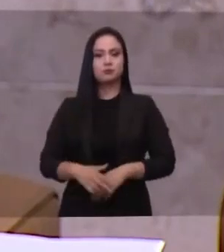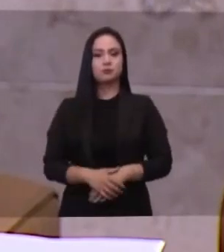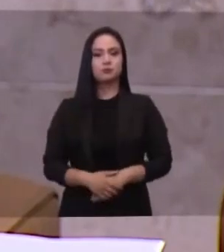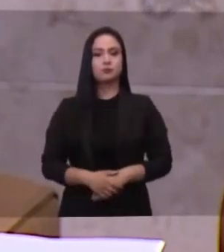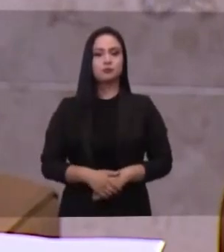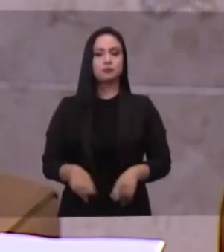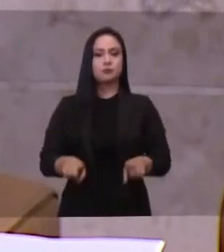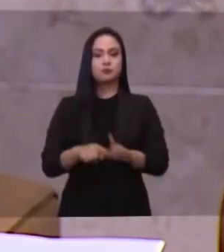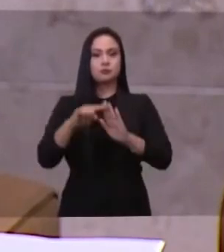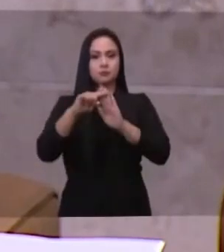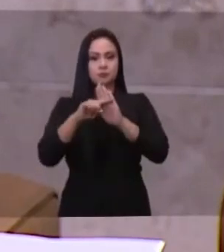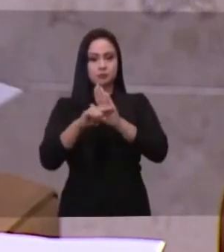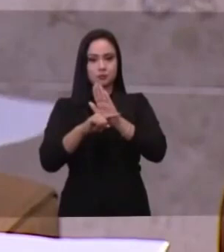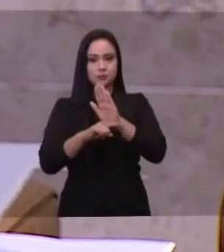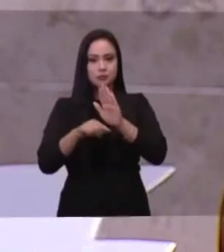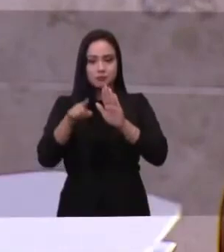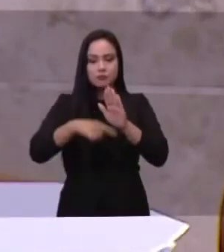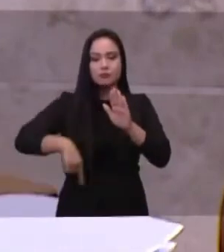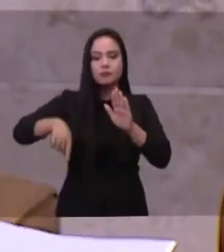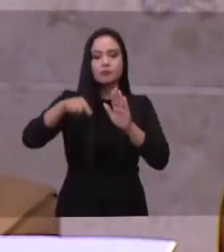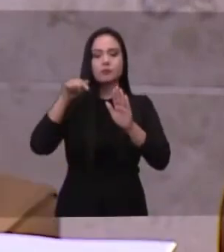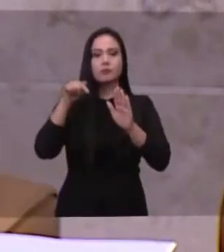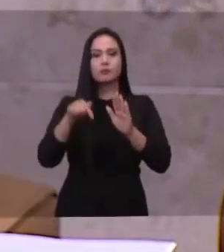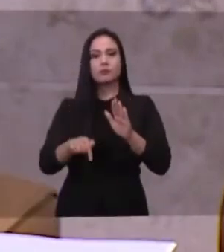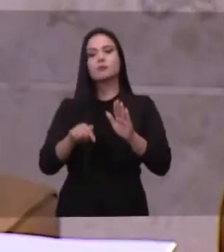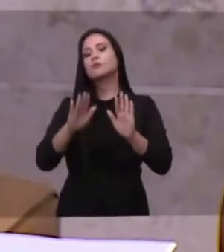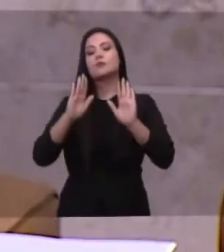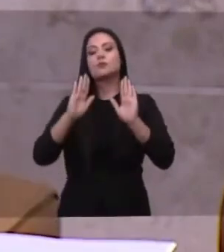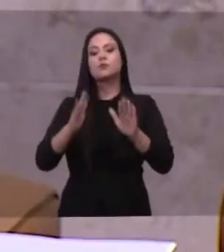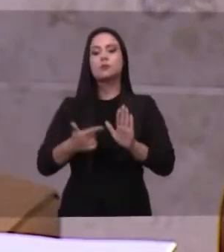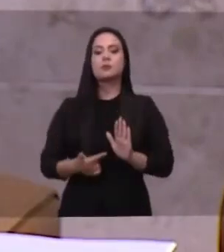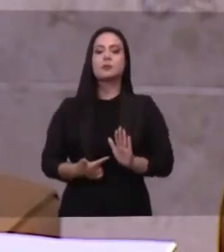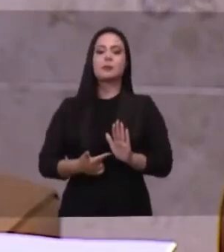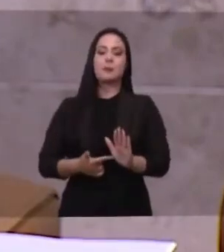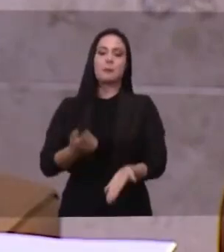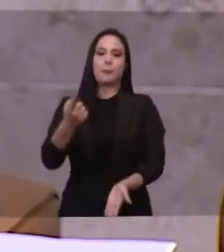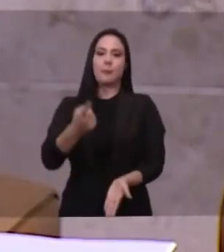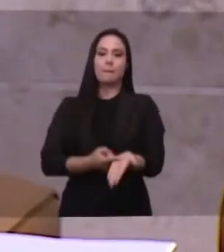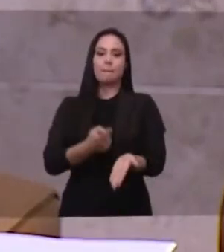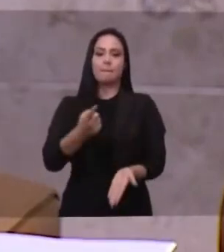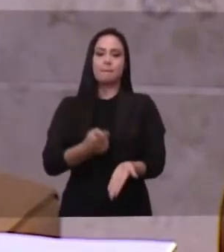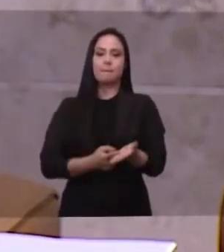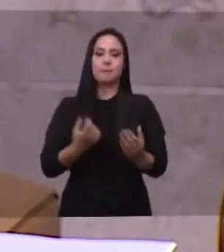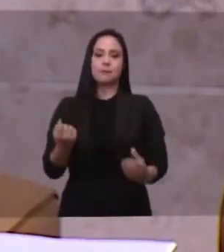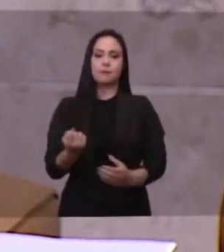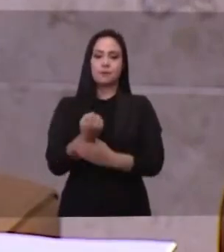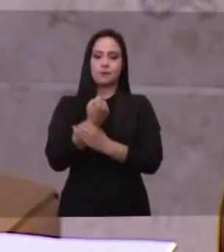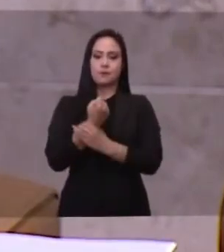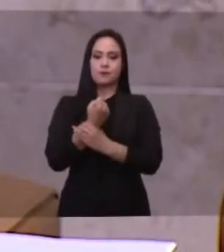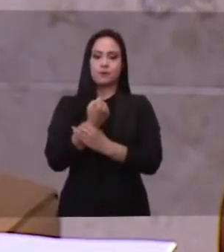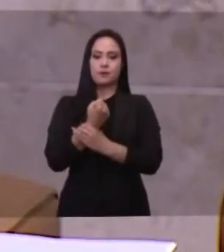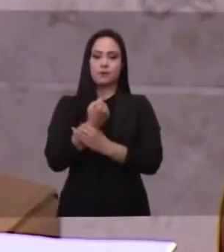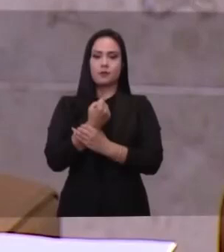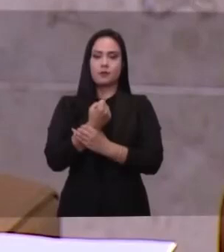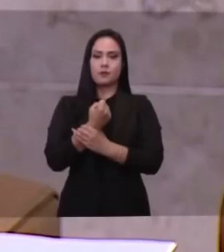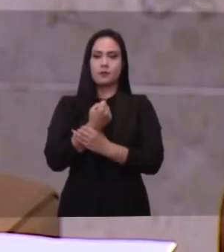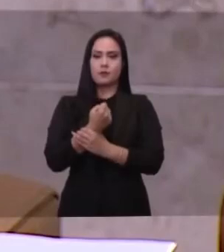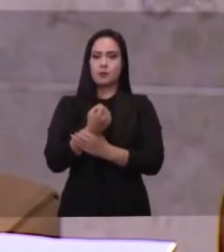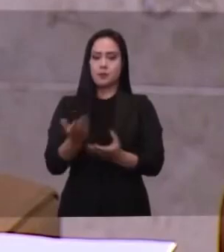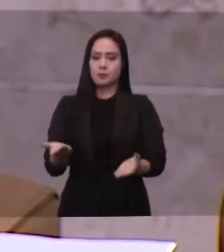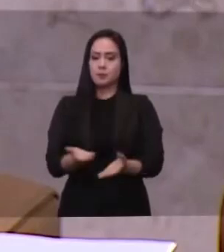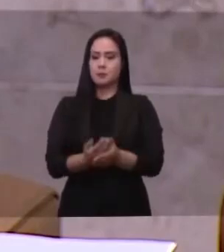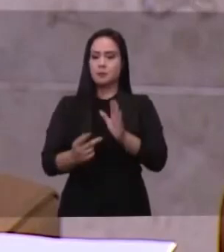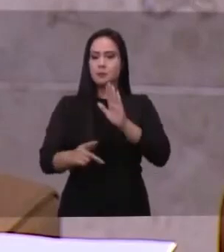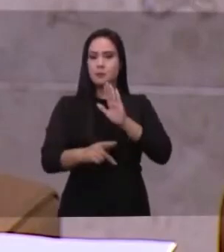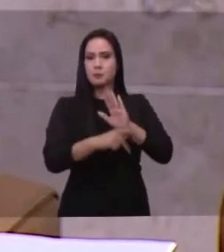quem examinará o pleito de antemão já se mostra comprometido com a garantia, em causa própria, de